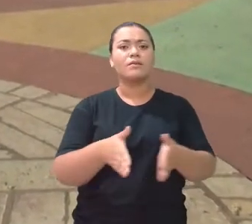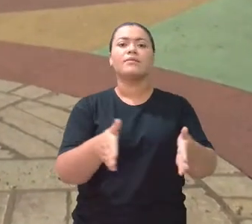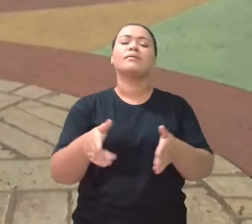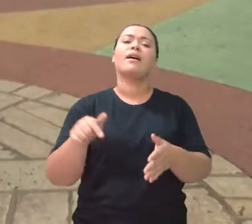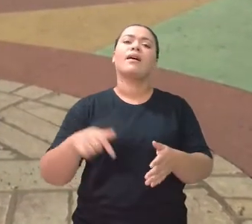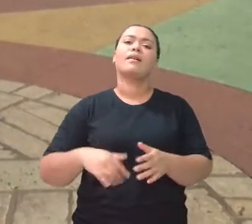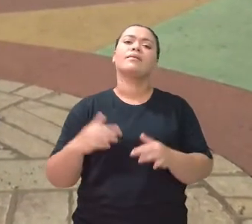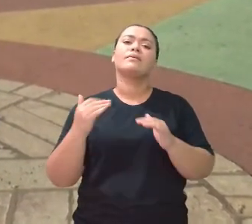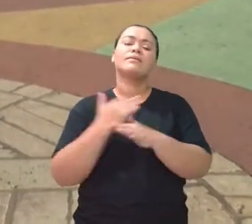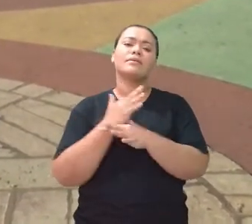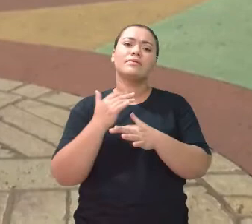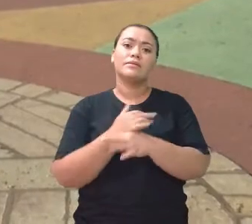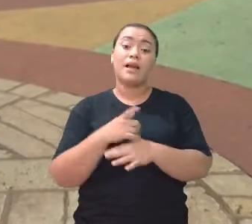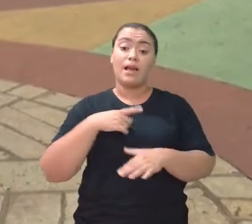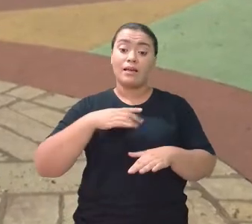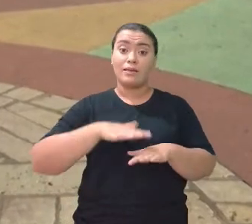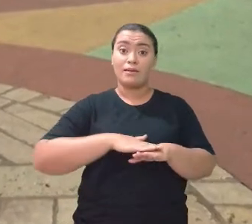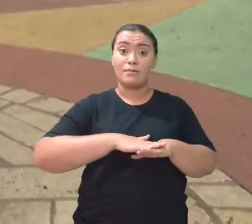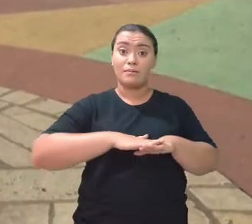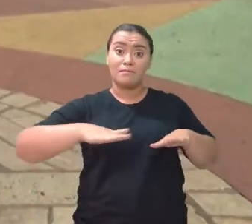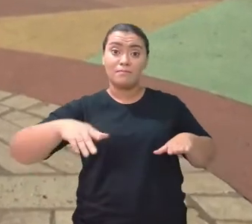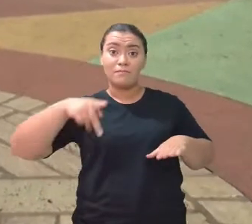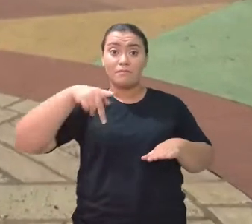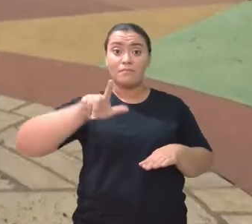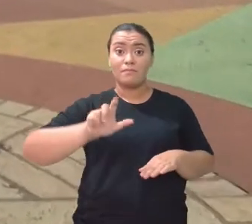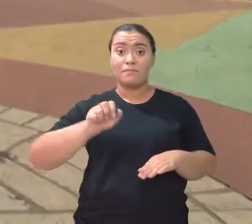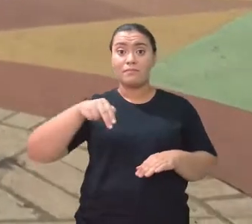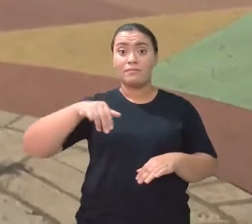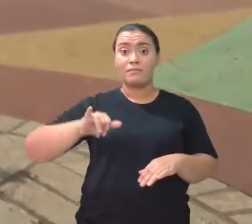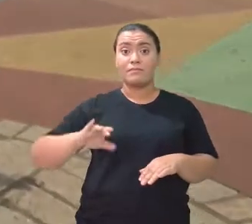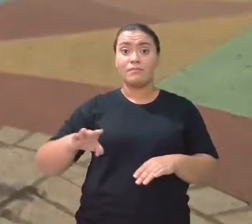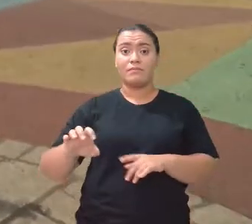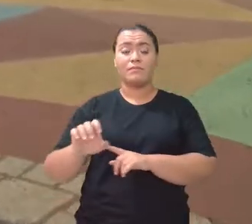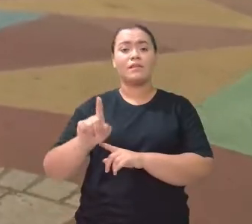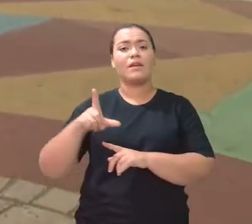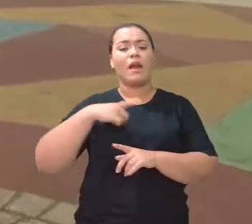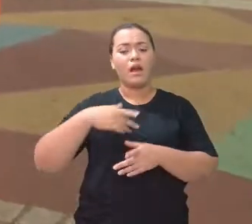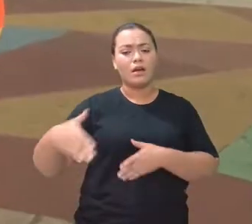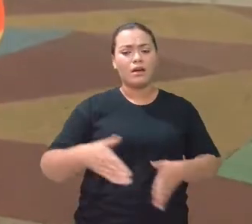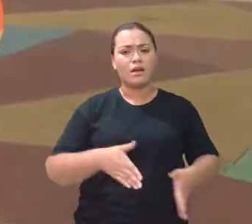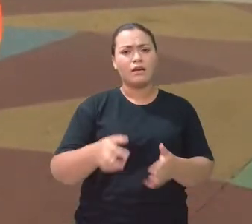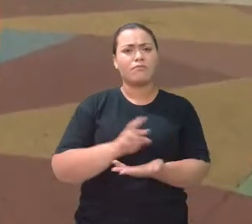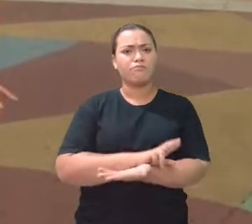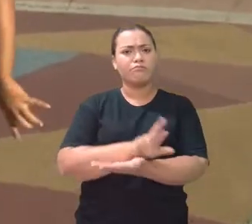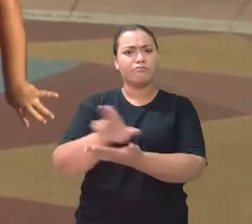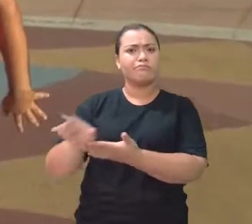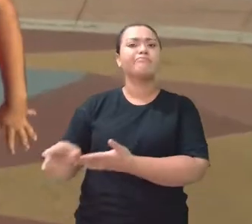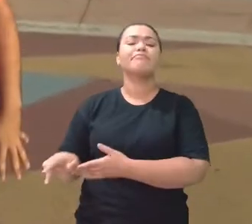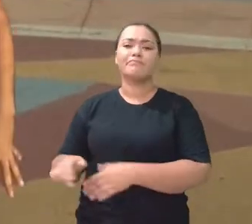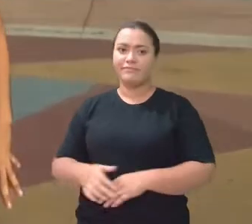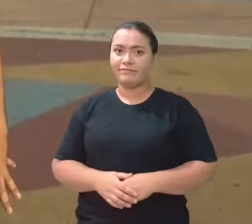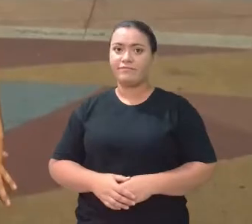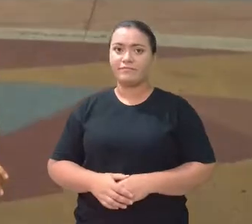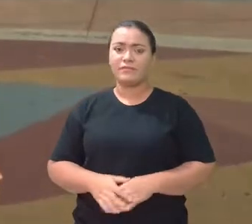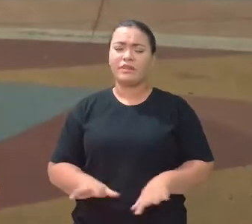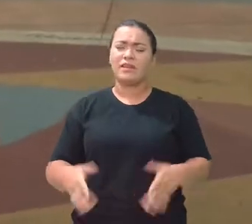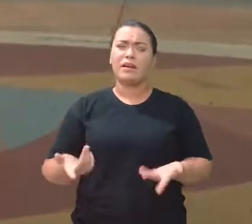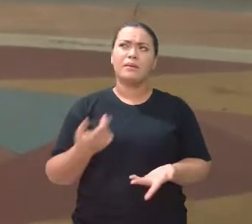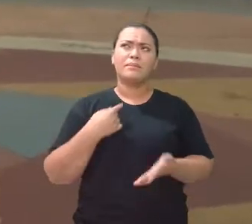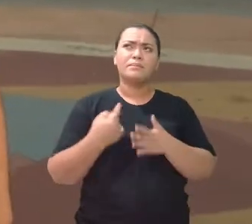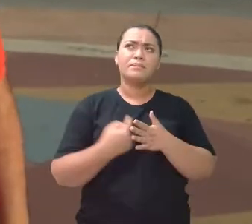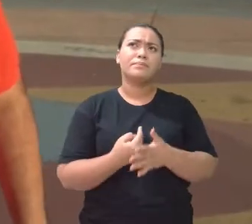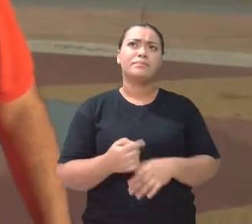Nessa nossa planície, a cidade o que? Cortadas por vários rios. E aí você deve se perguntar,